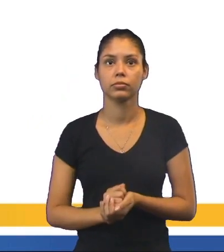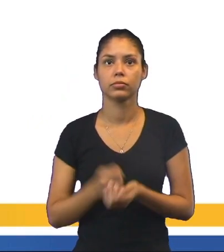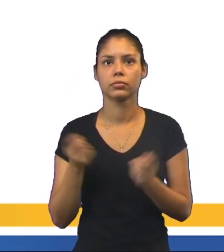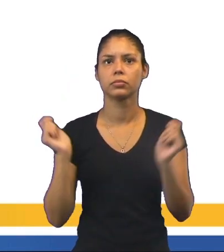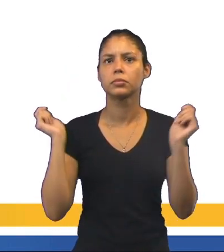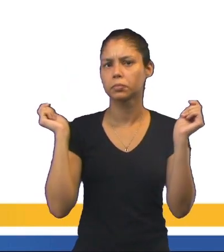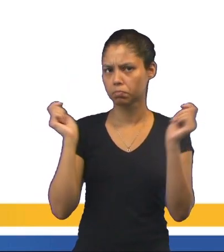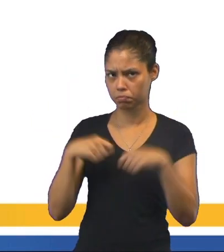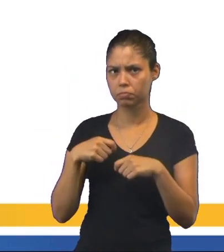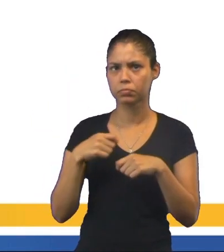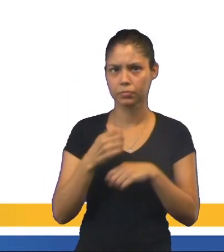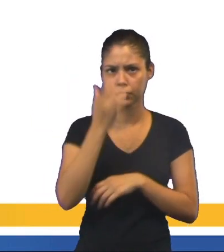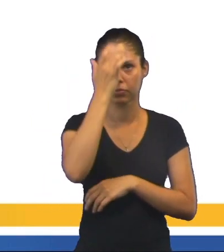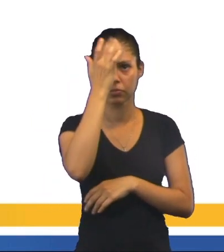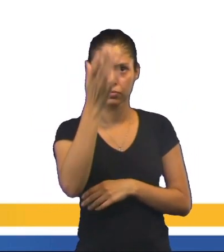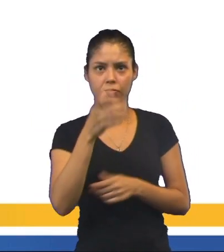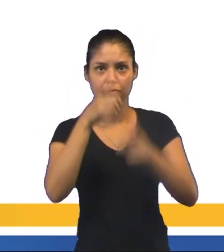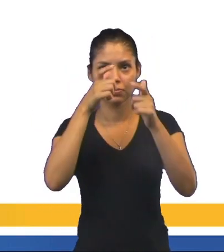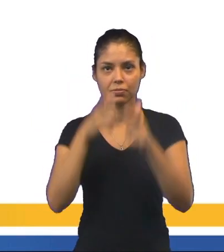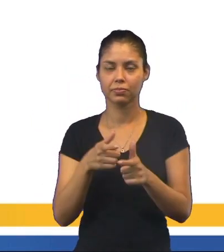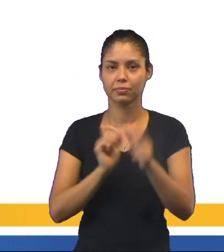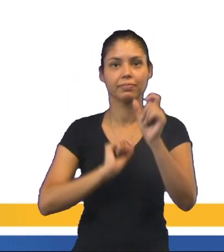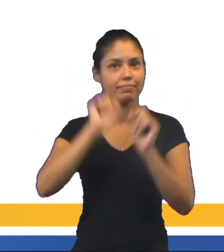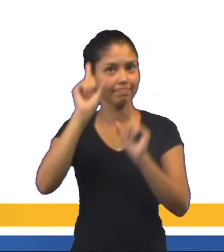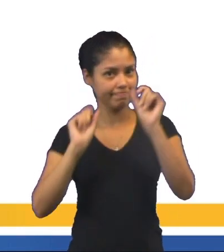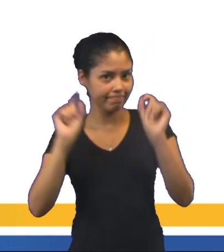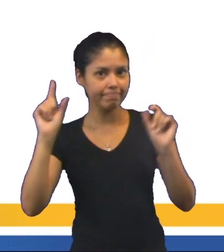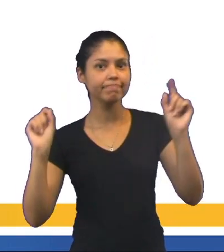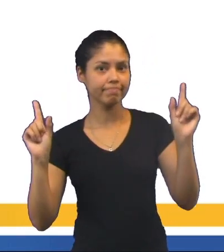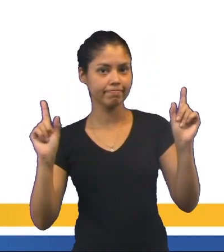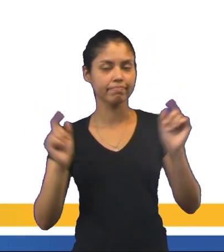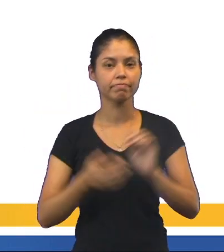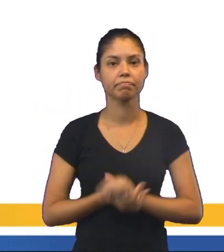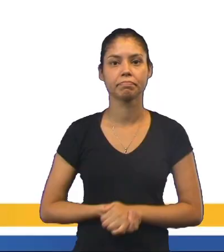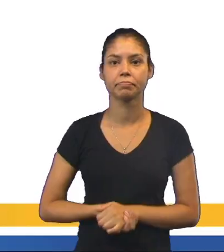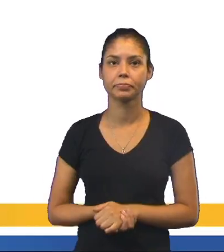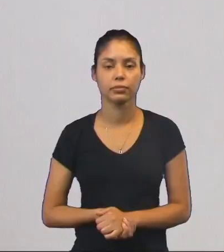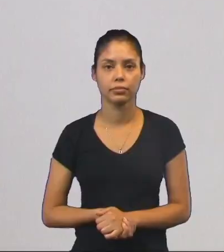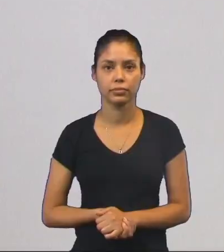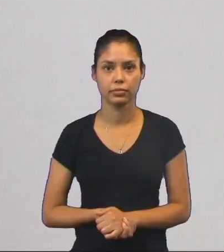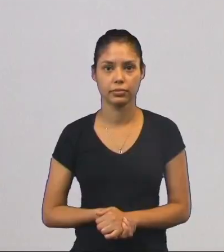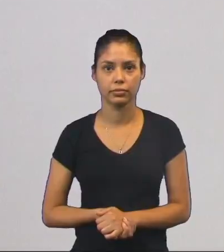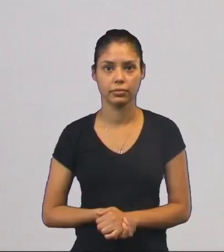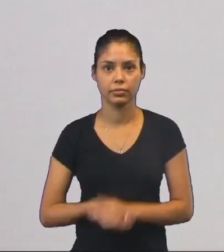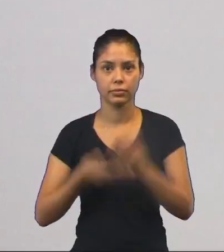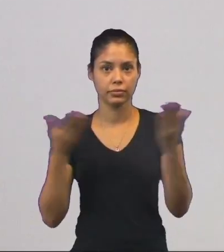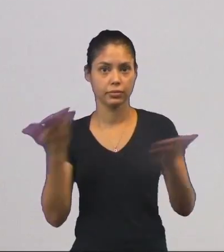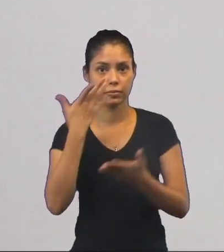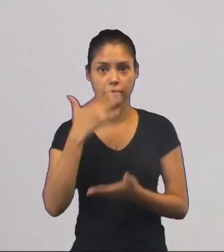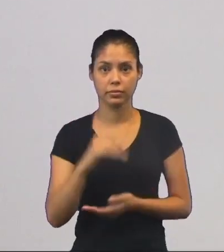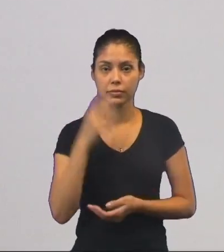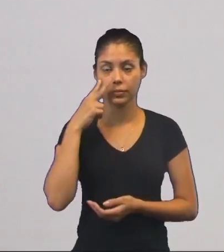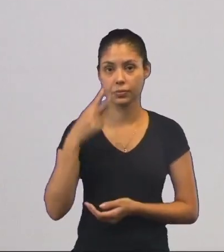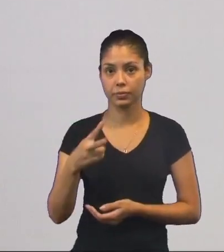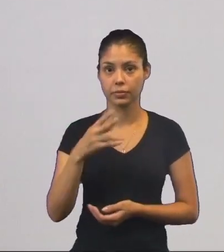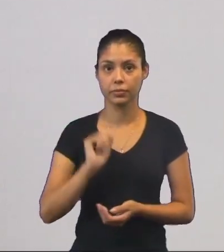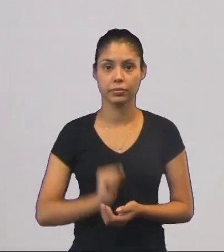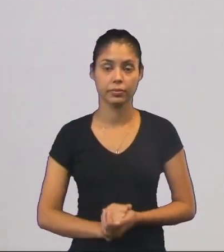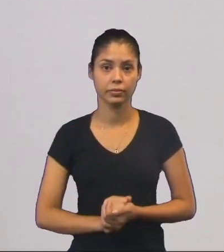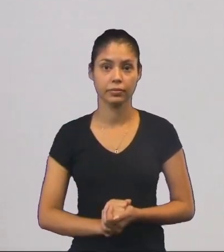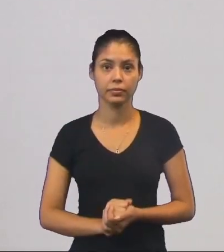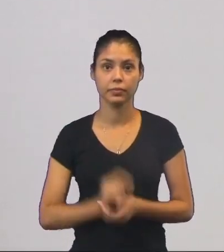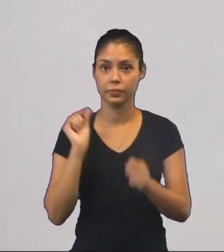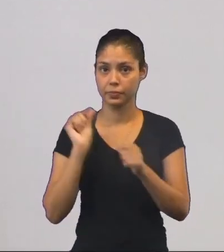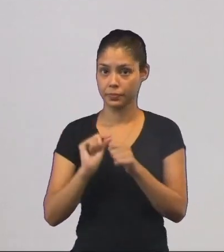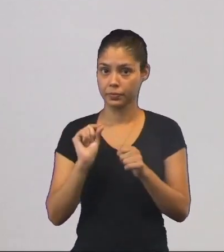fundamental importância, pois facilita a localização da constelação. Então, crianças, nós vemos que